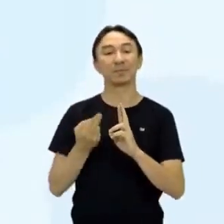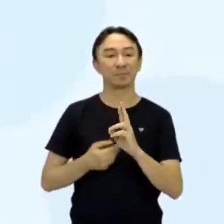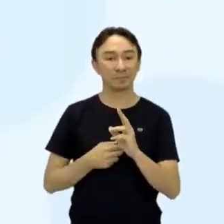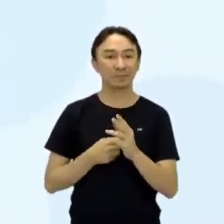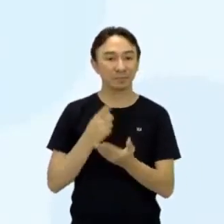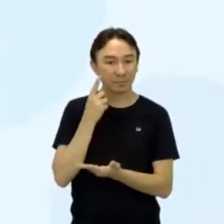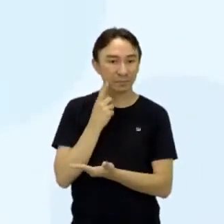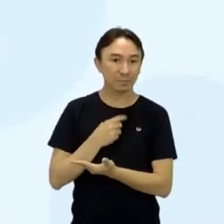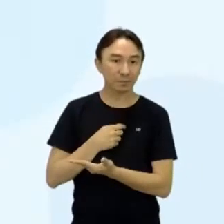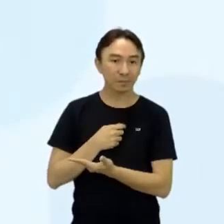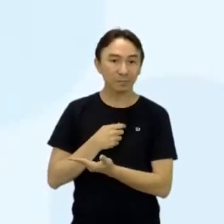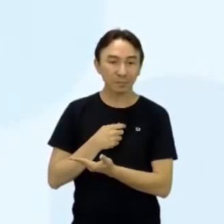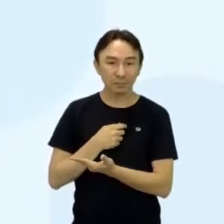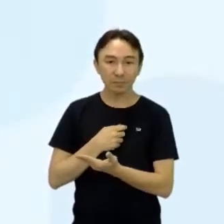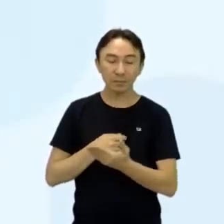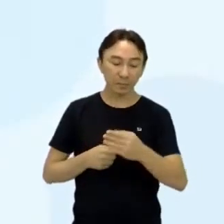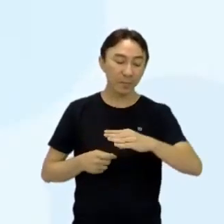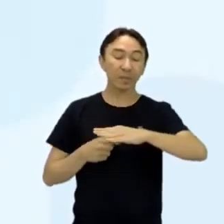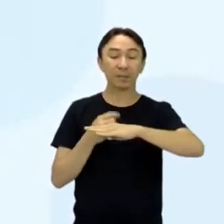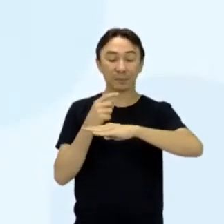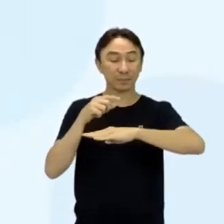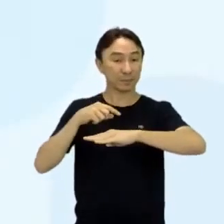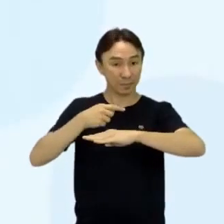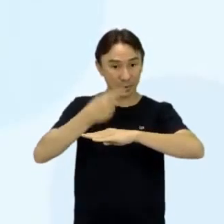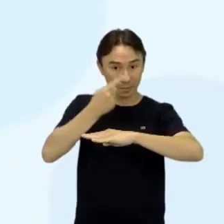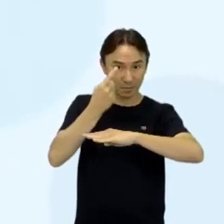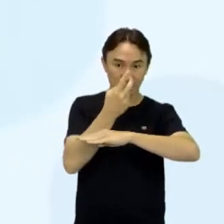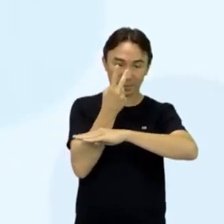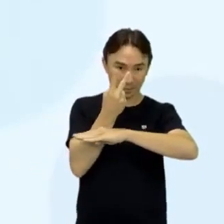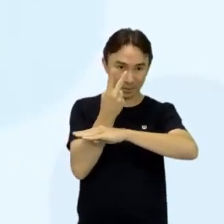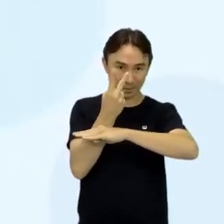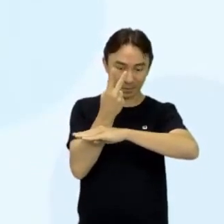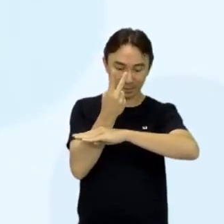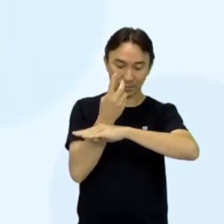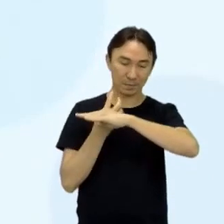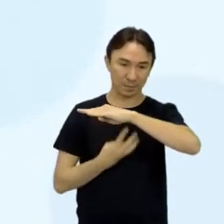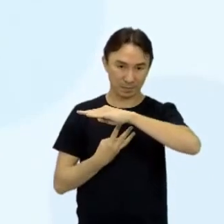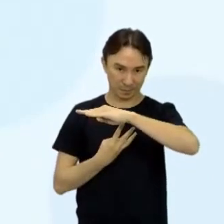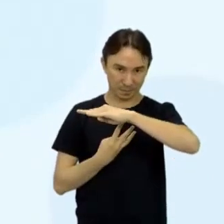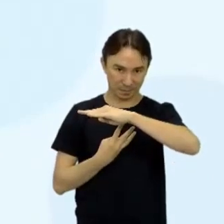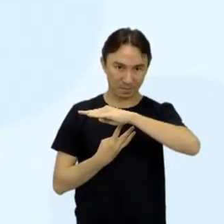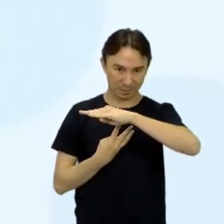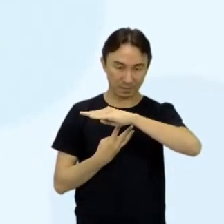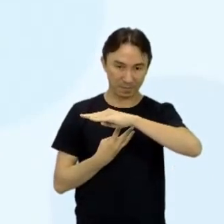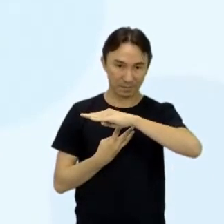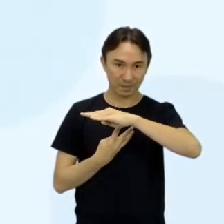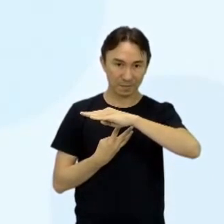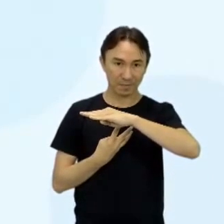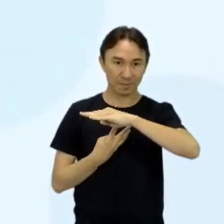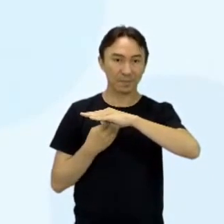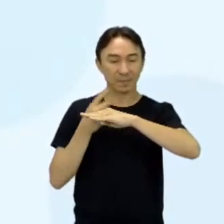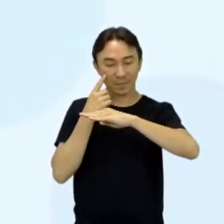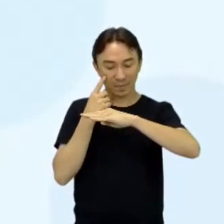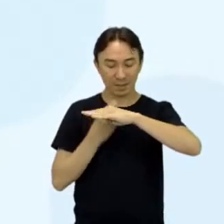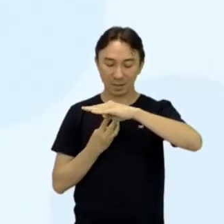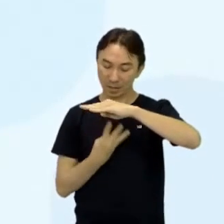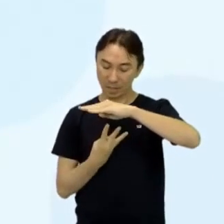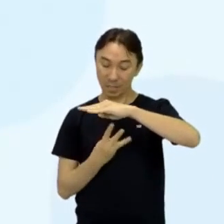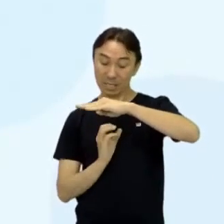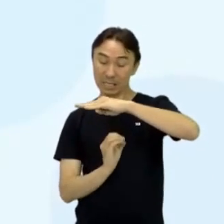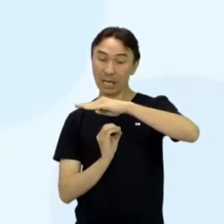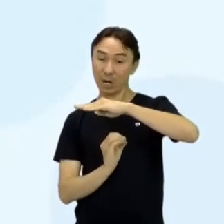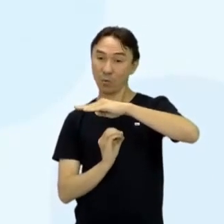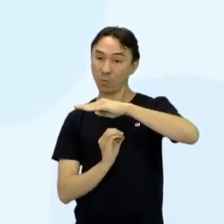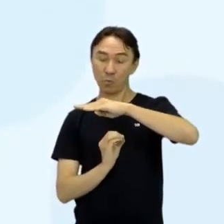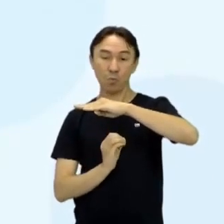o número de baixo, quer dizer, o número de cima é o dividendo e o de baixo é o divisor. E lembrando que aqui embaixo nunca pode ser zero, né? A gente